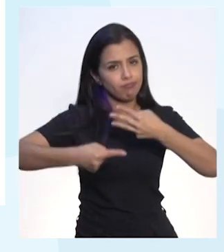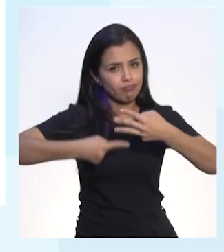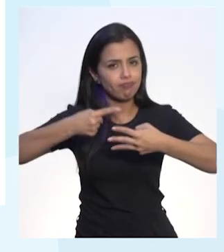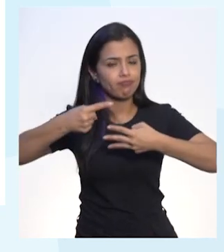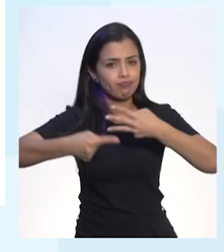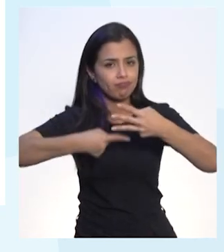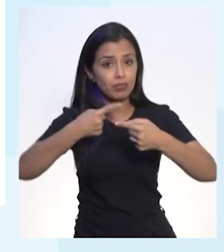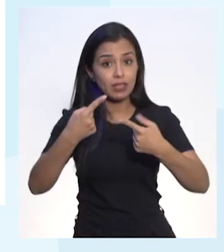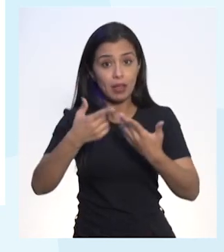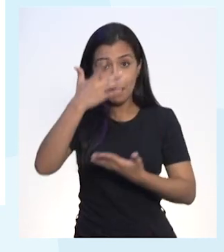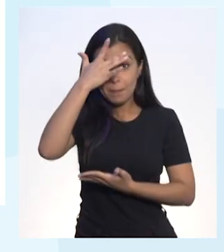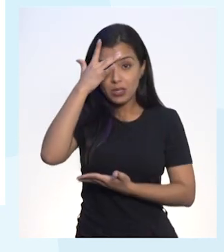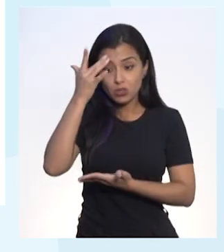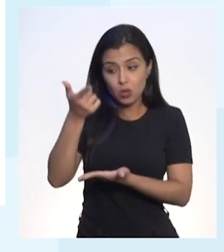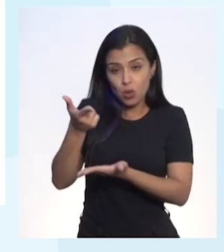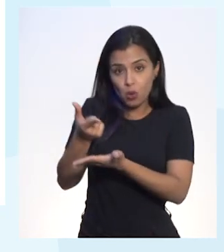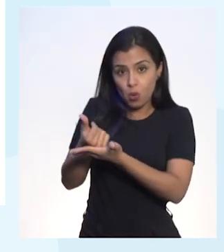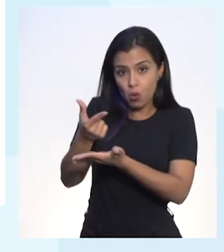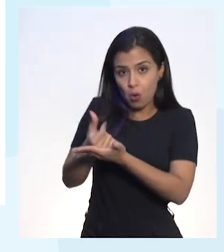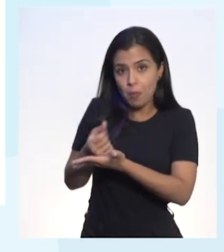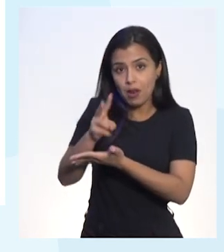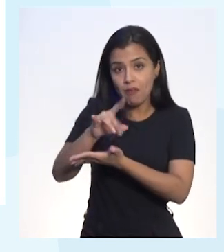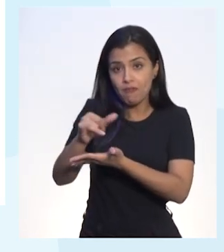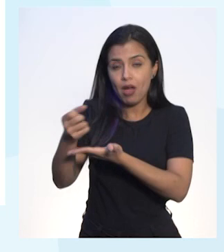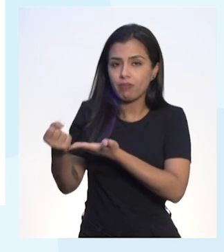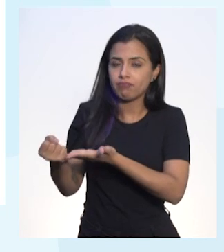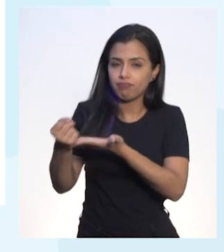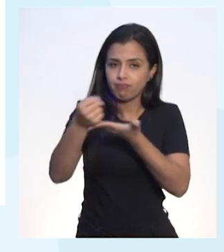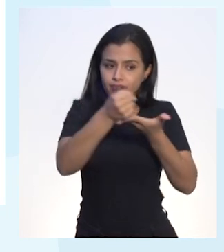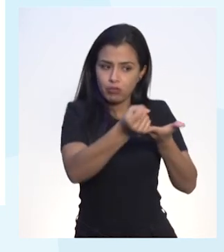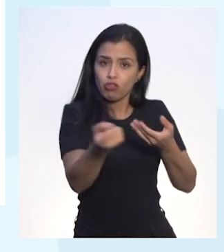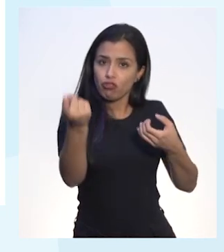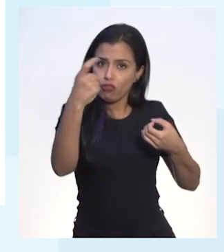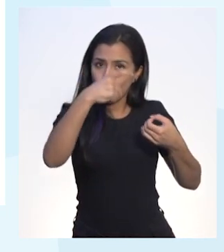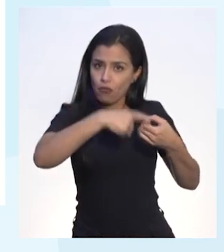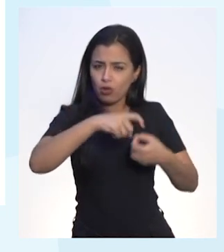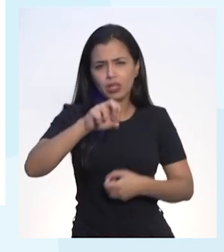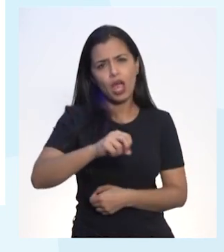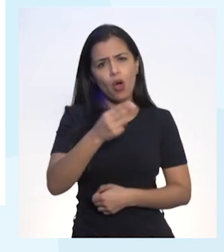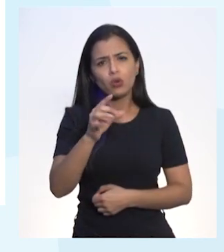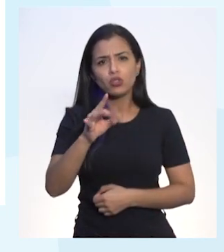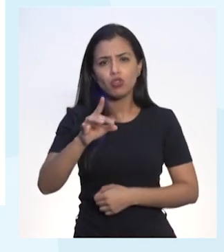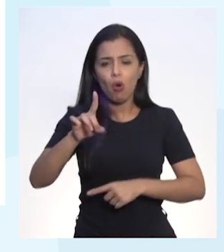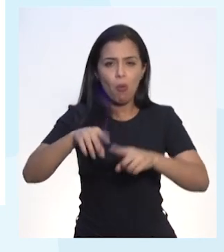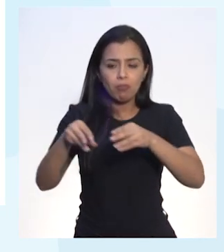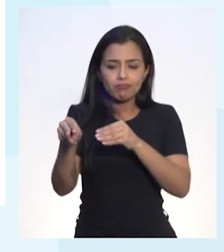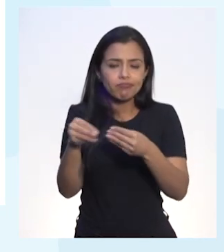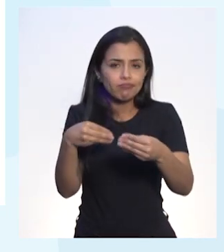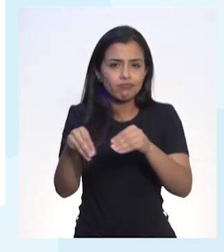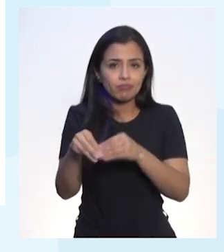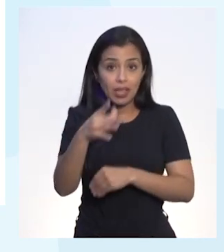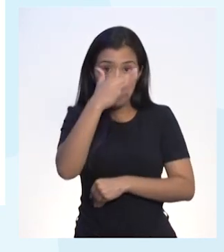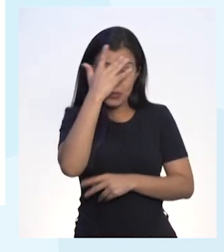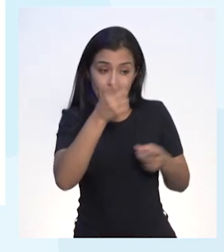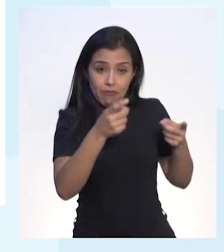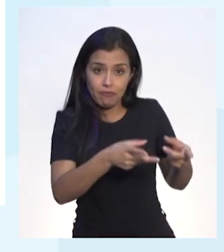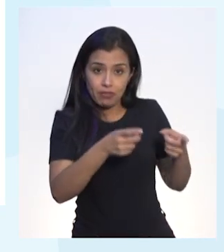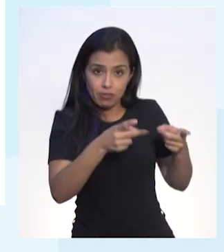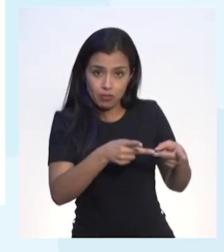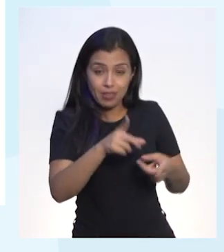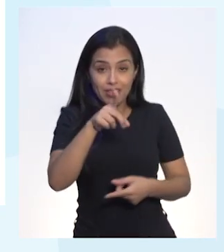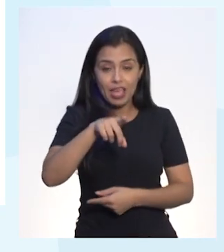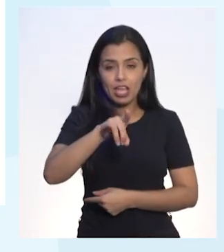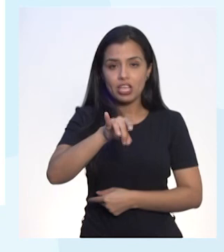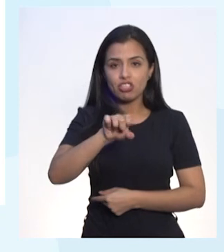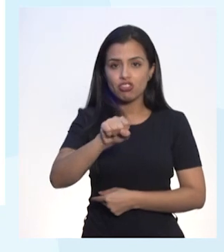que consome o produto, ele vai devolver o produto, né, ou a embalagem para o comerciante, né, que é aí o distribuidor,